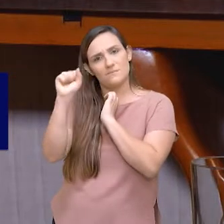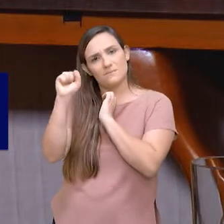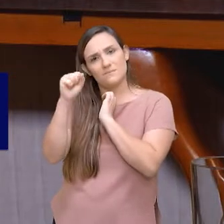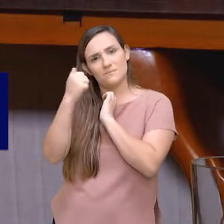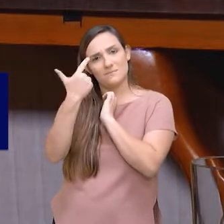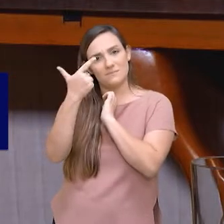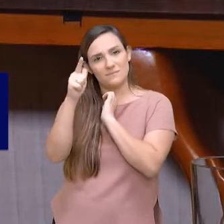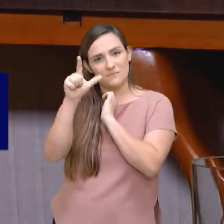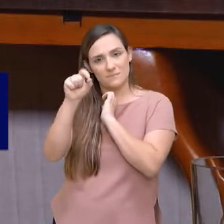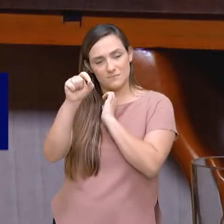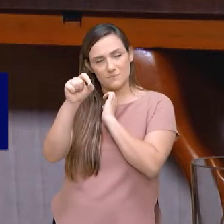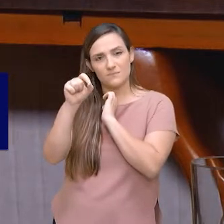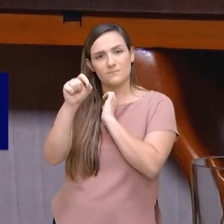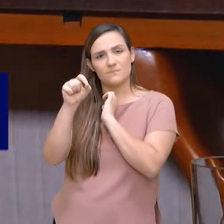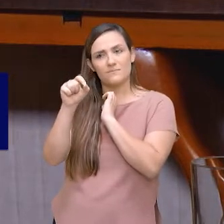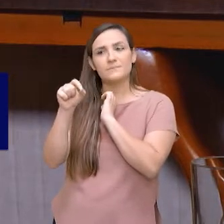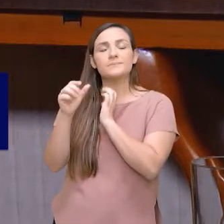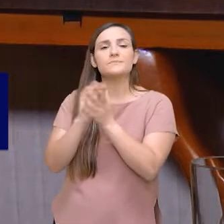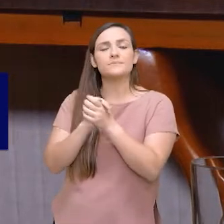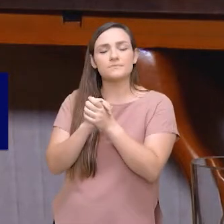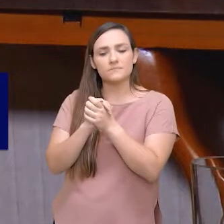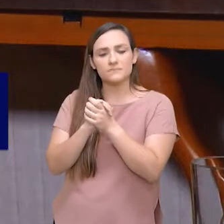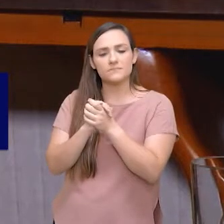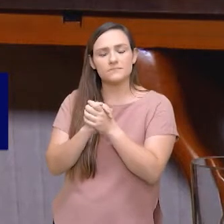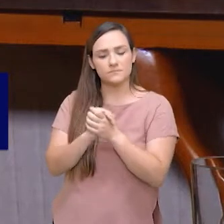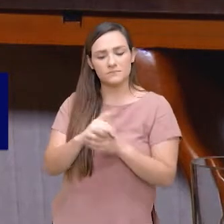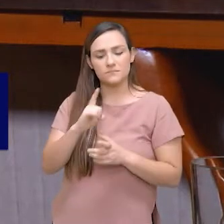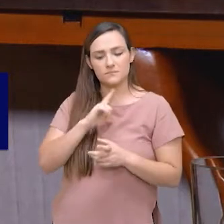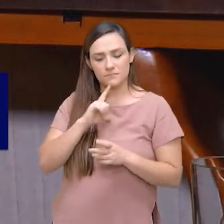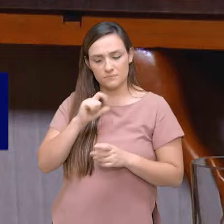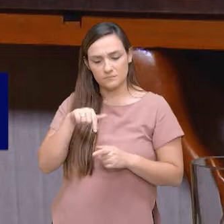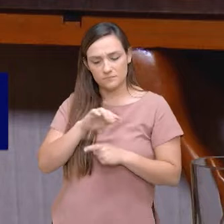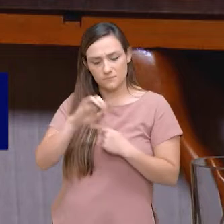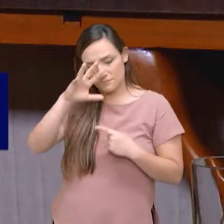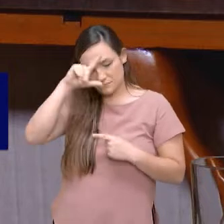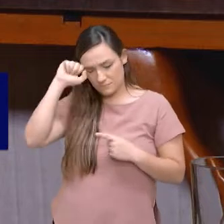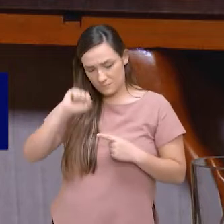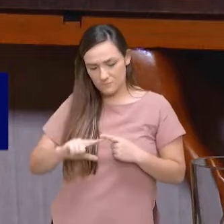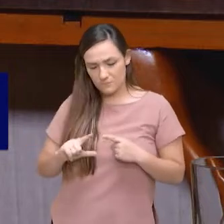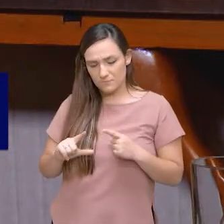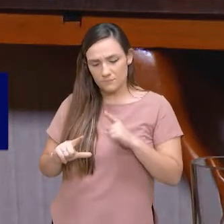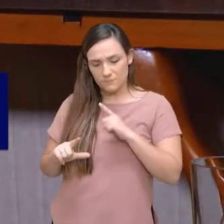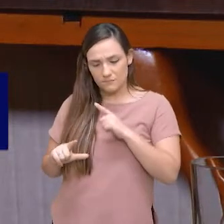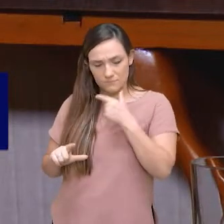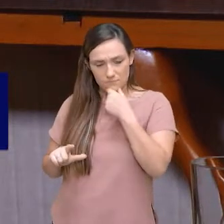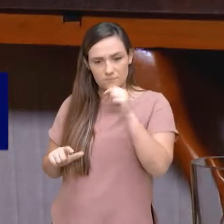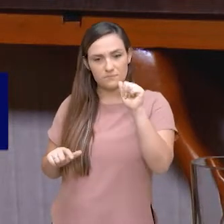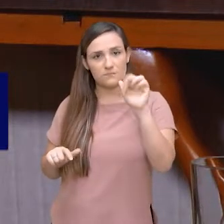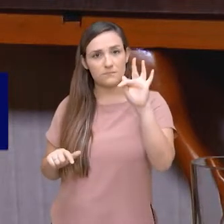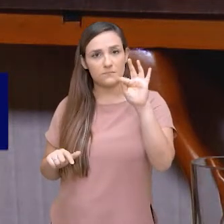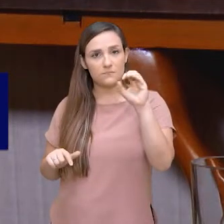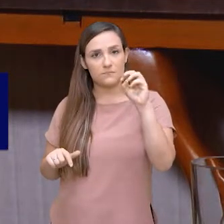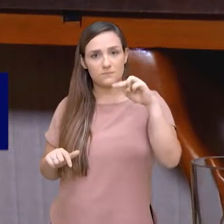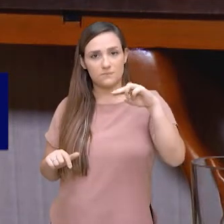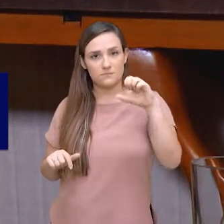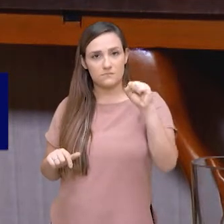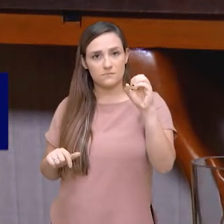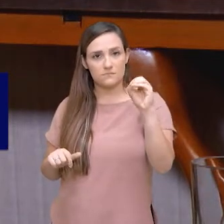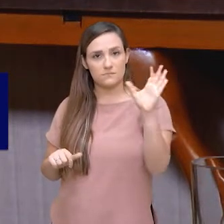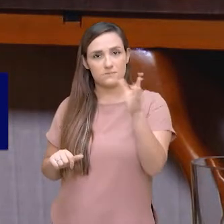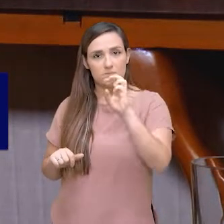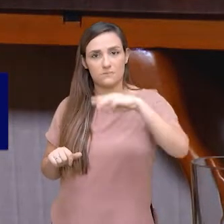Teve uma comissão especial, do qual fez parte, aqui por Mato Grosso do Sul, o doutor Afonso Simões